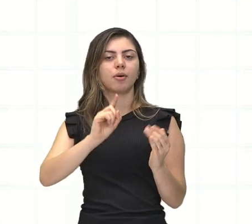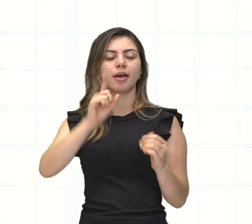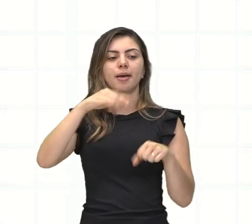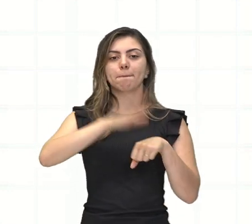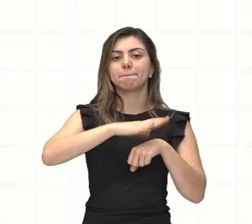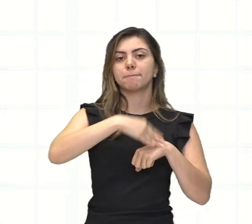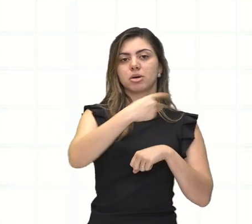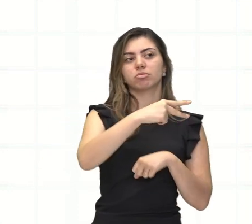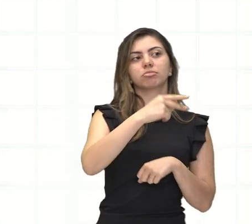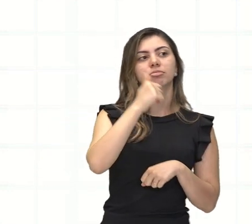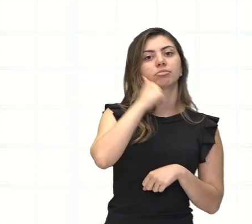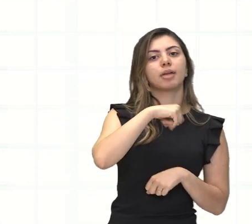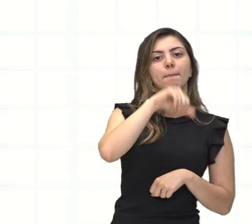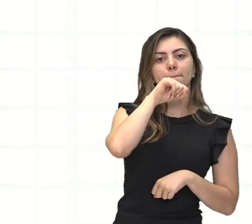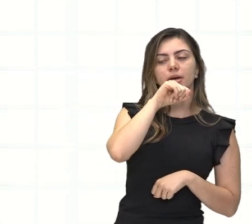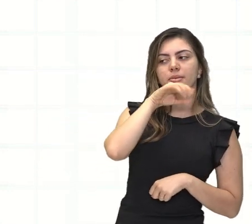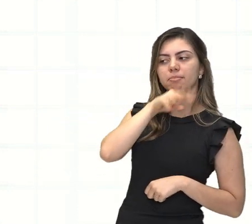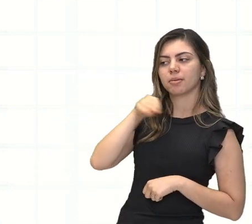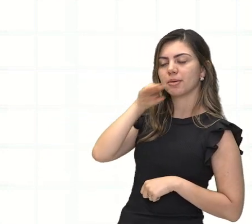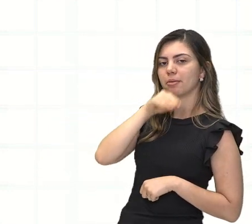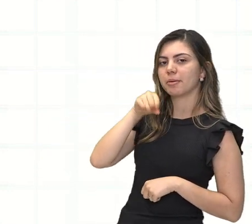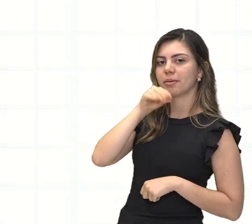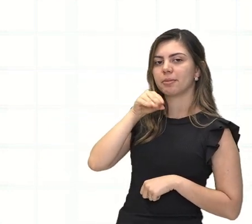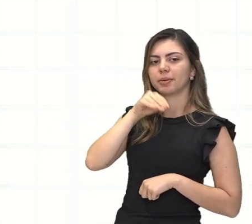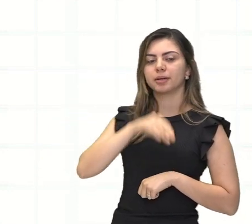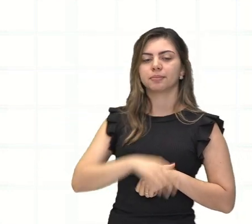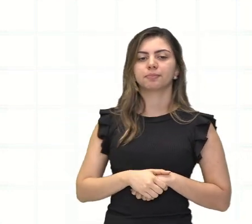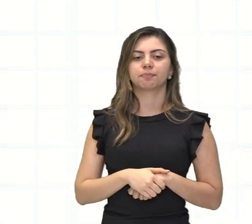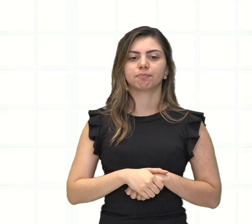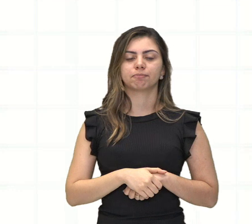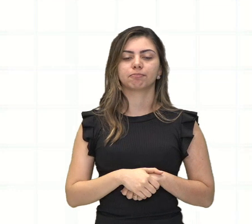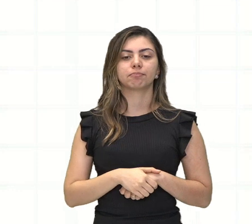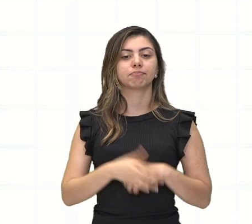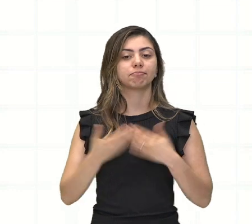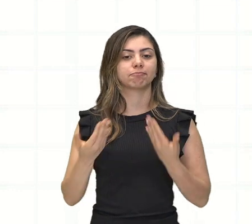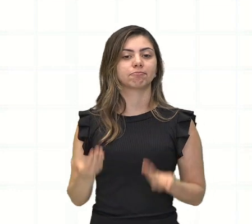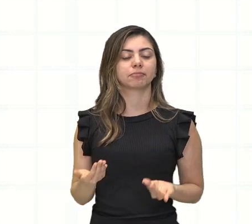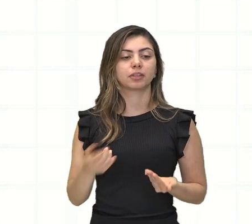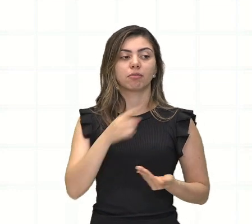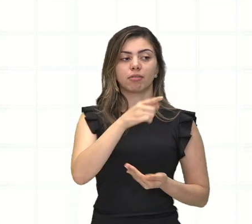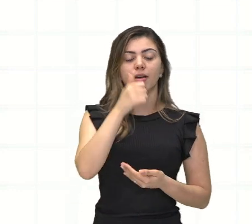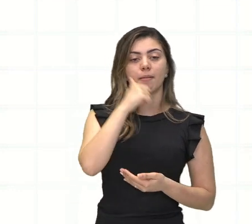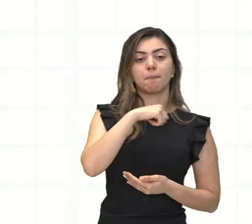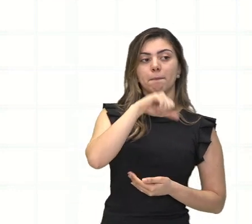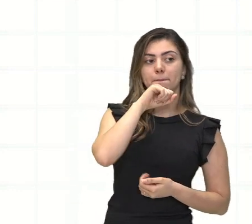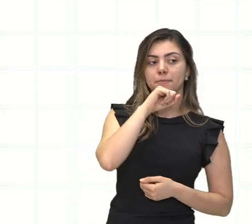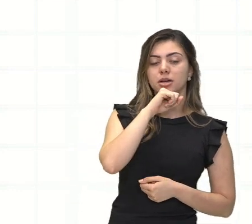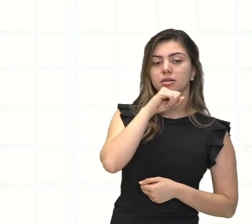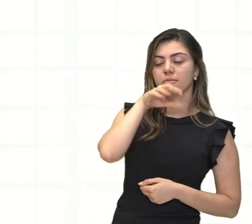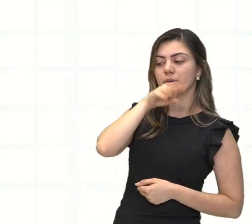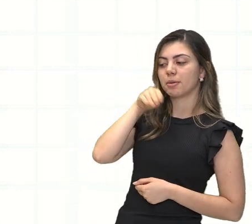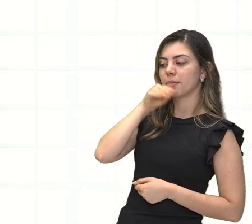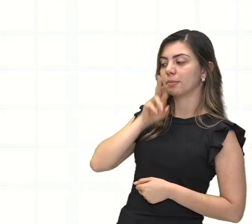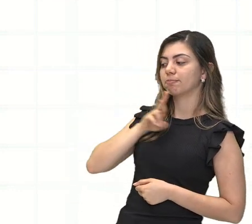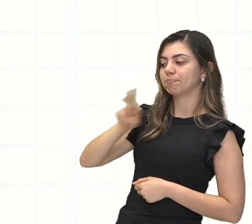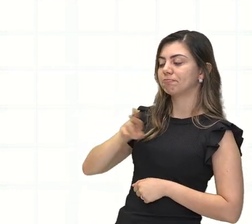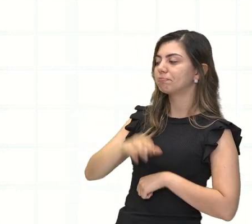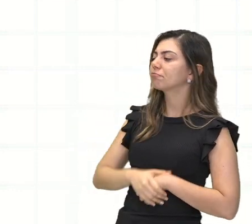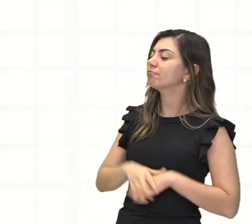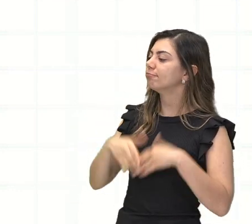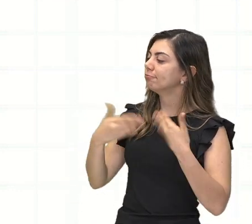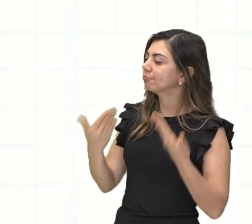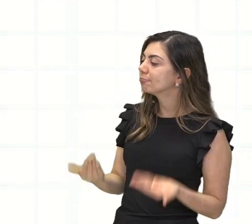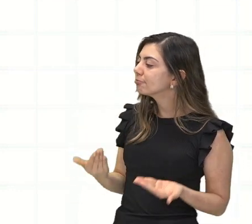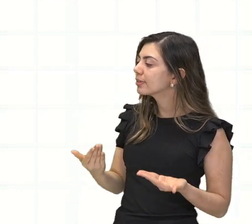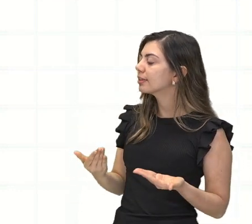sim alguma personagem. Logo, a mãe responde: bom, cada vez